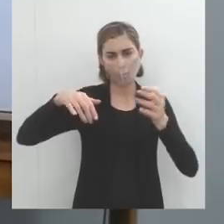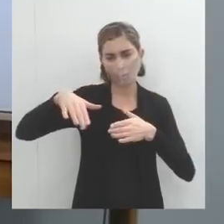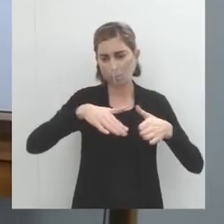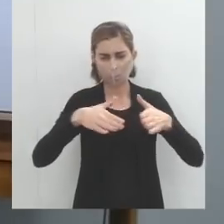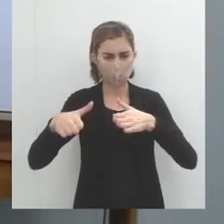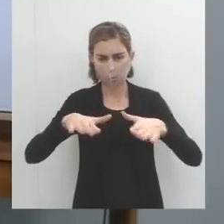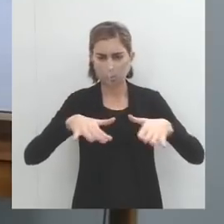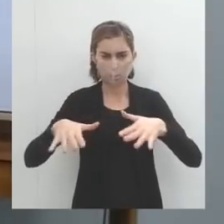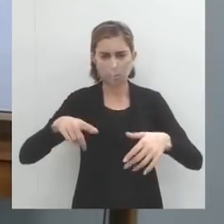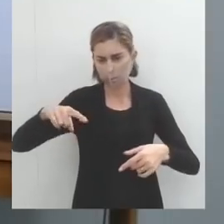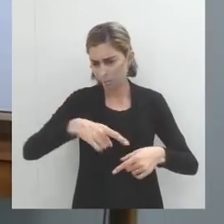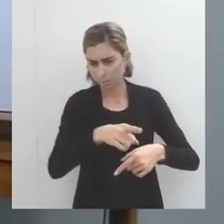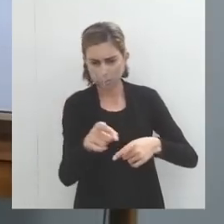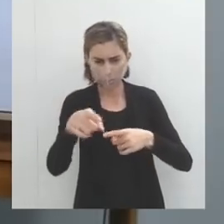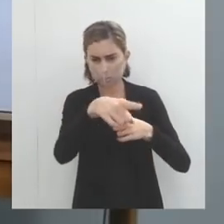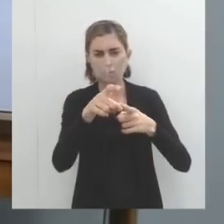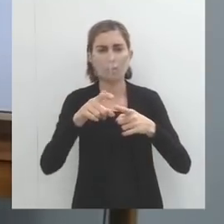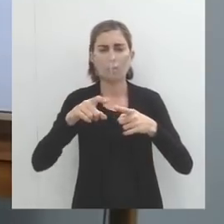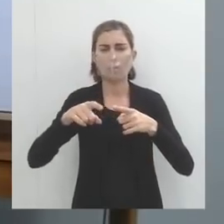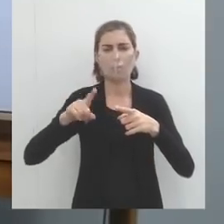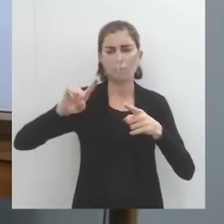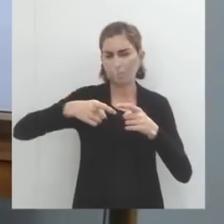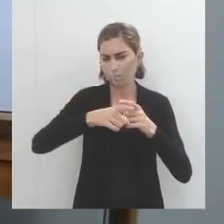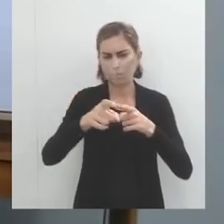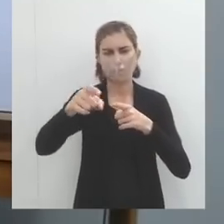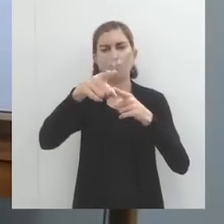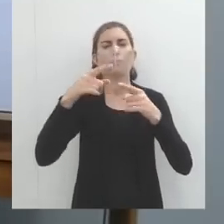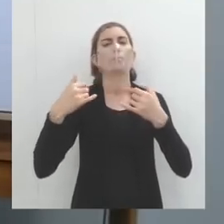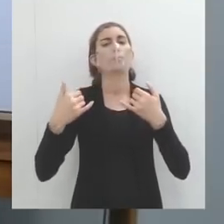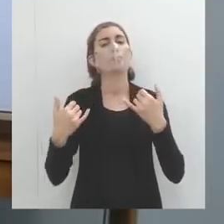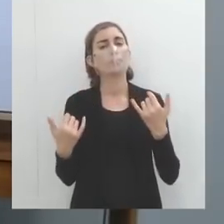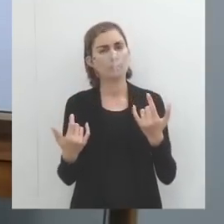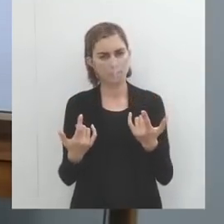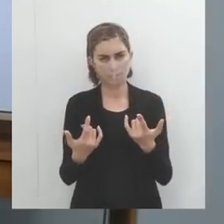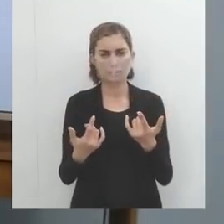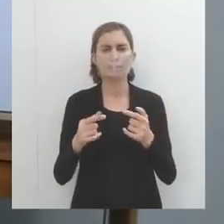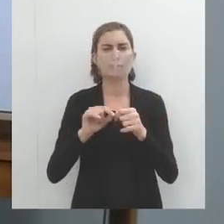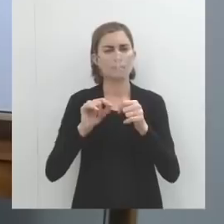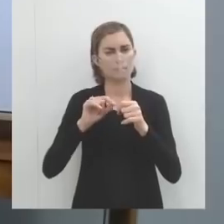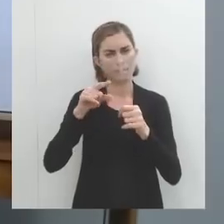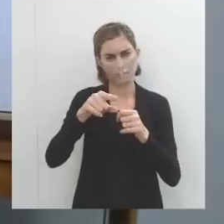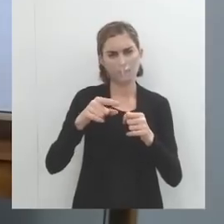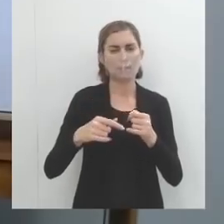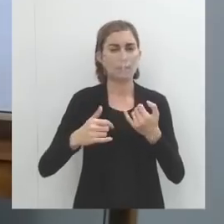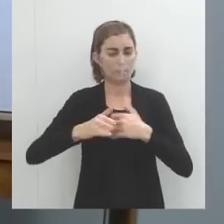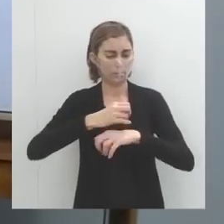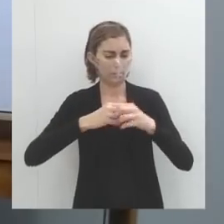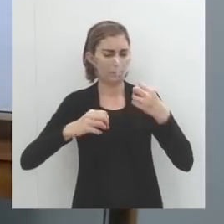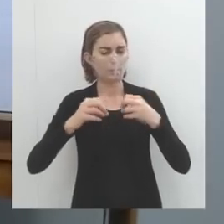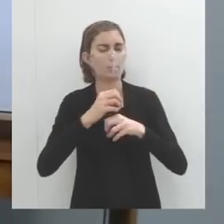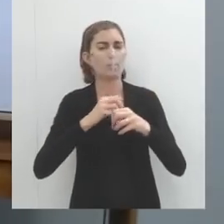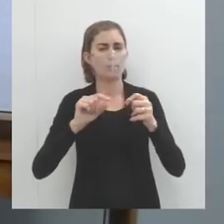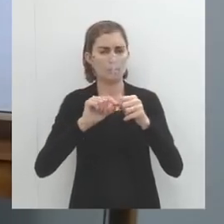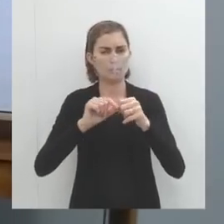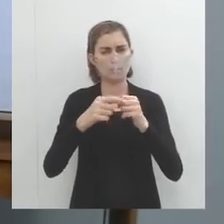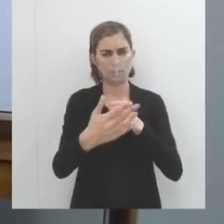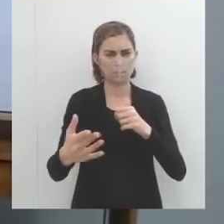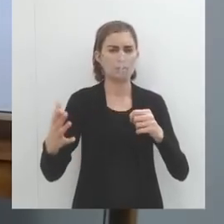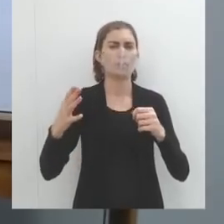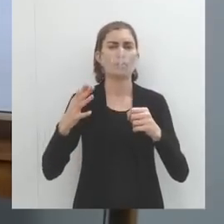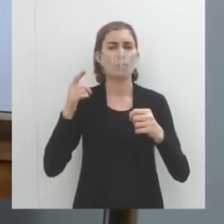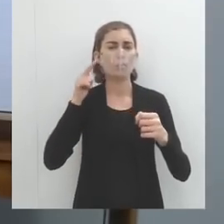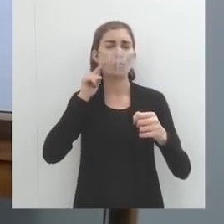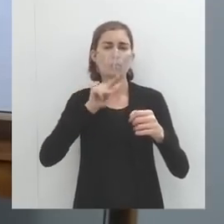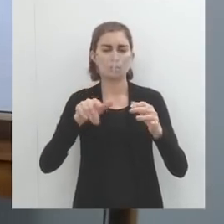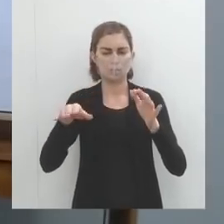ele vai bater para mexer para mexer essa danada dessa célula e fazer com que esse espermatozoide